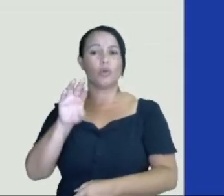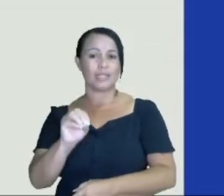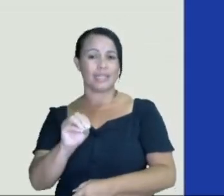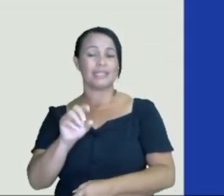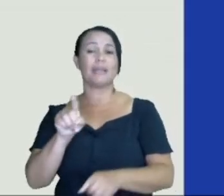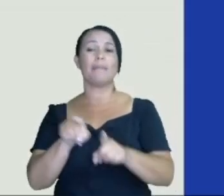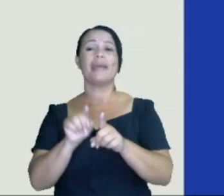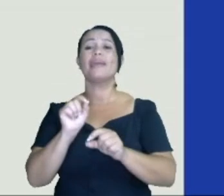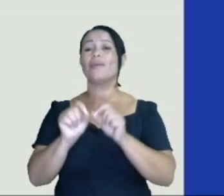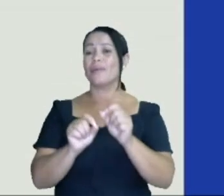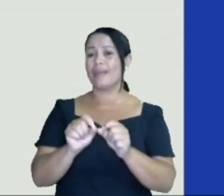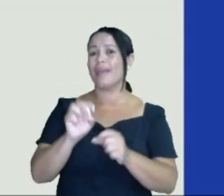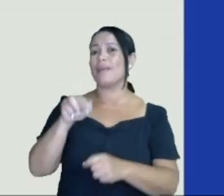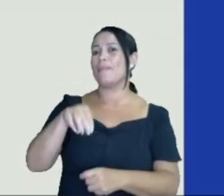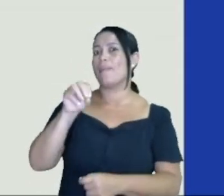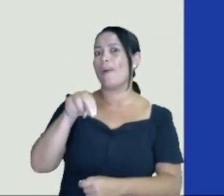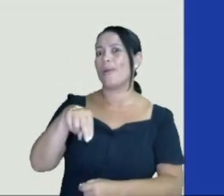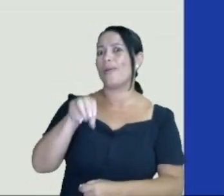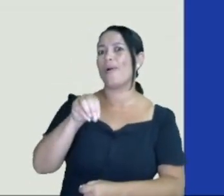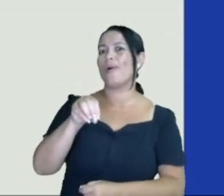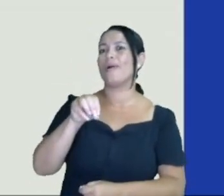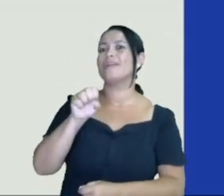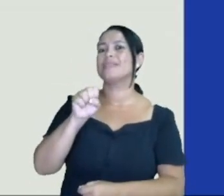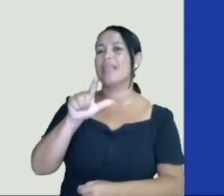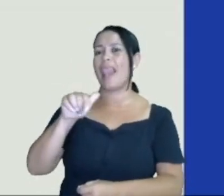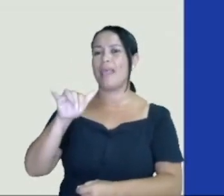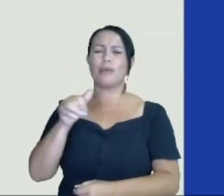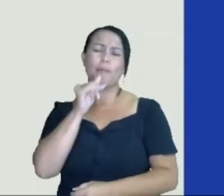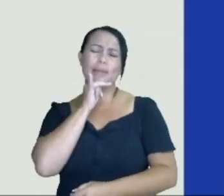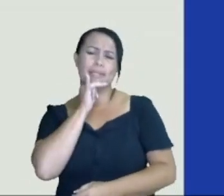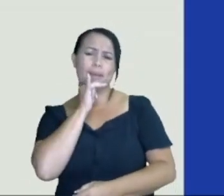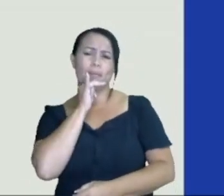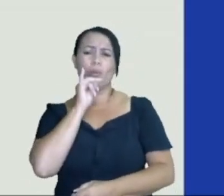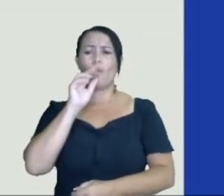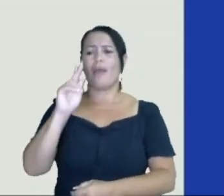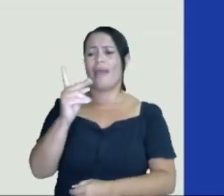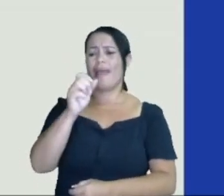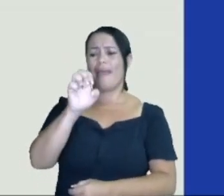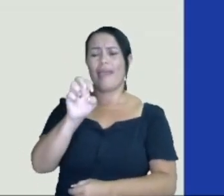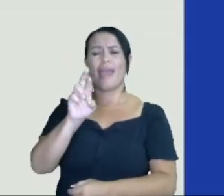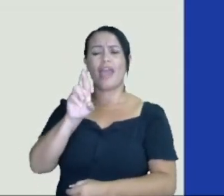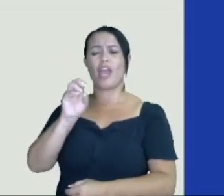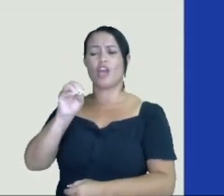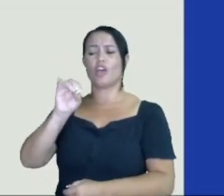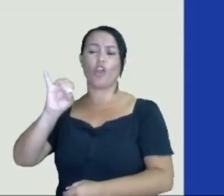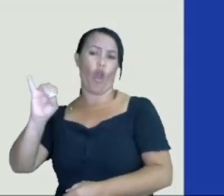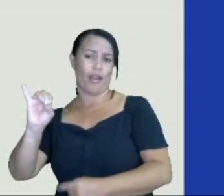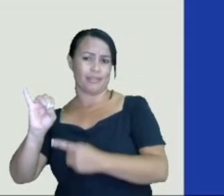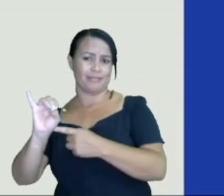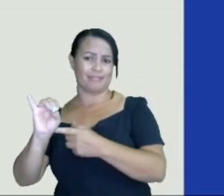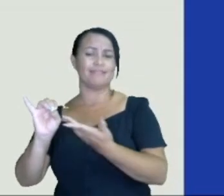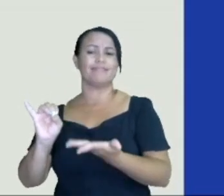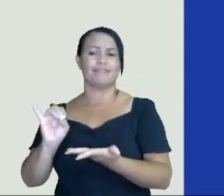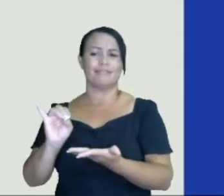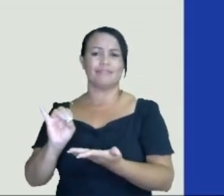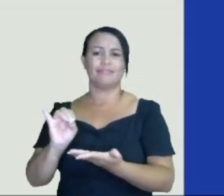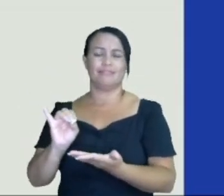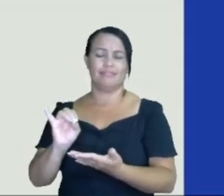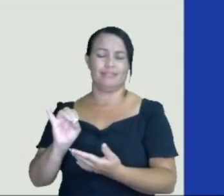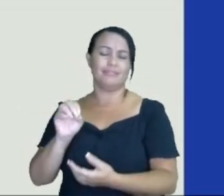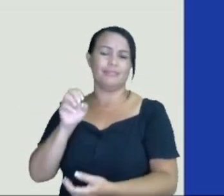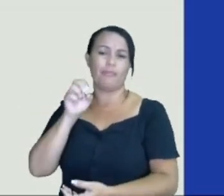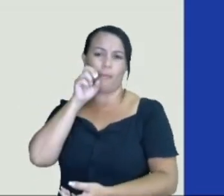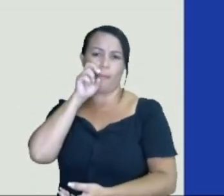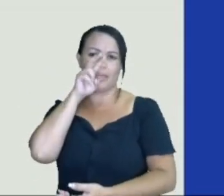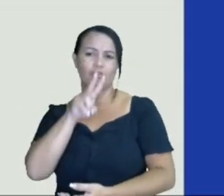monossílabas. Um exemplo aqui, herói. Herói, termina em oi. A sílaba mais forte, roi, né?